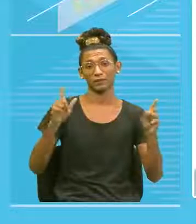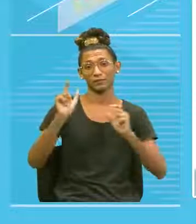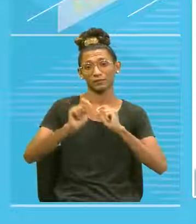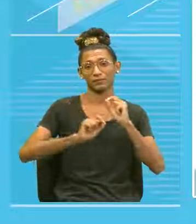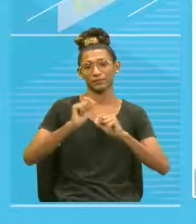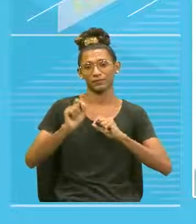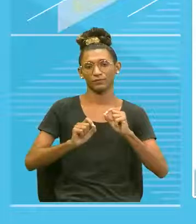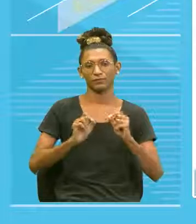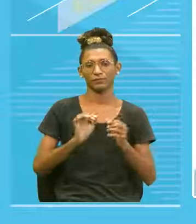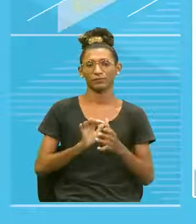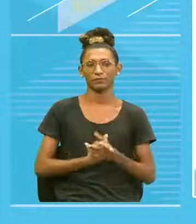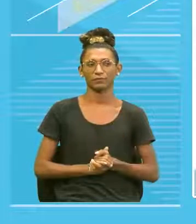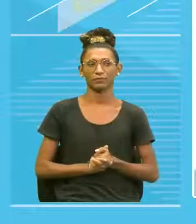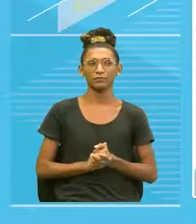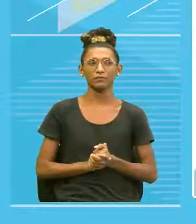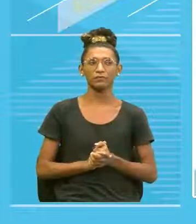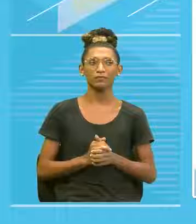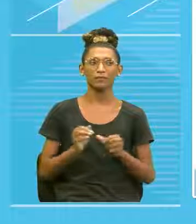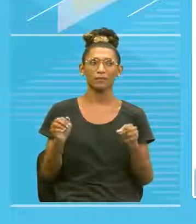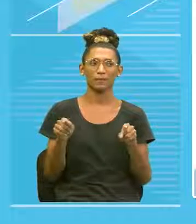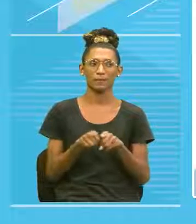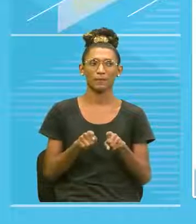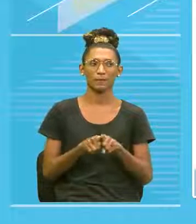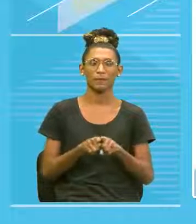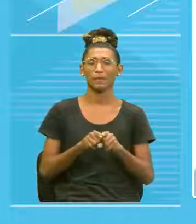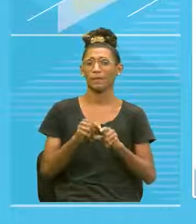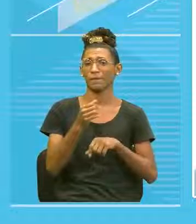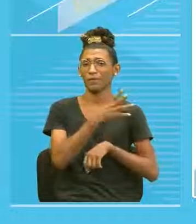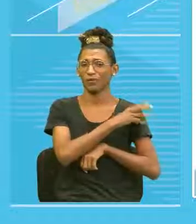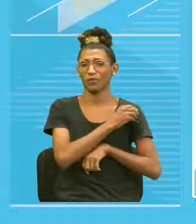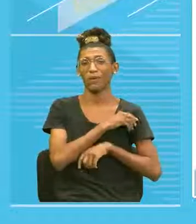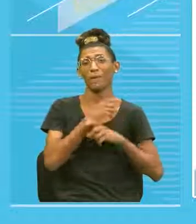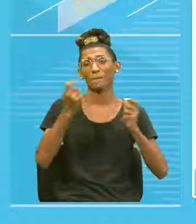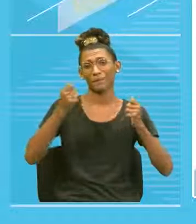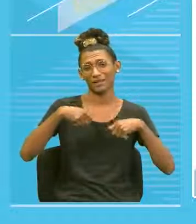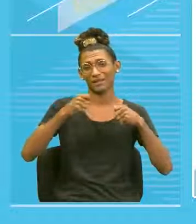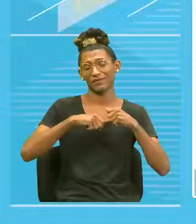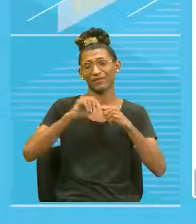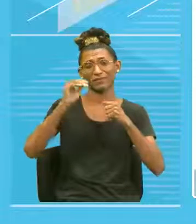gente se bem mais barato